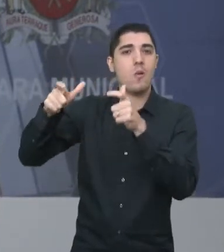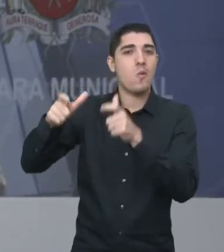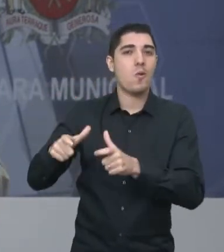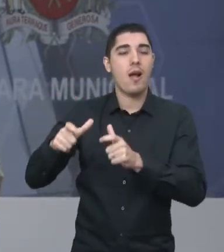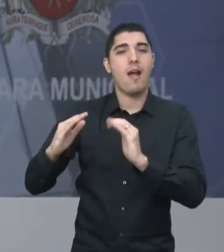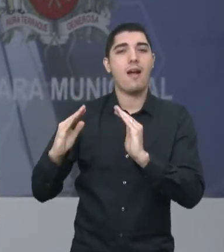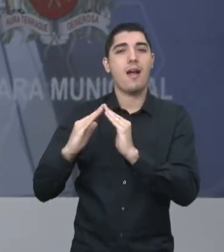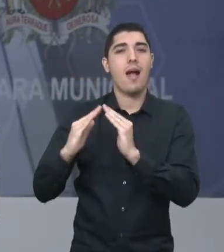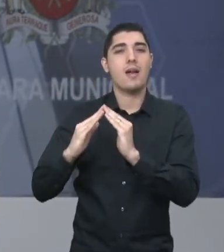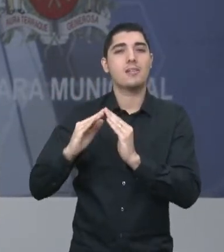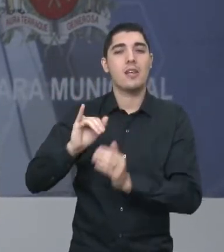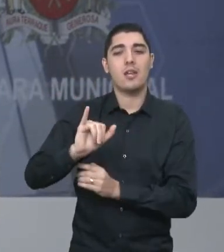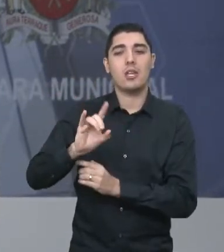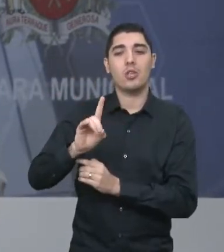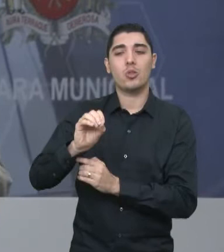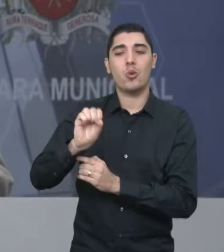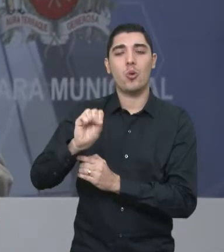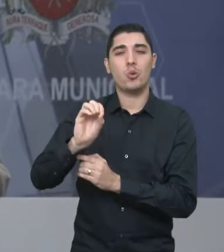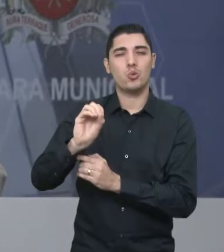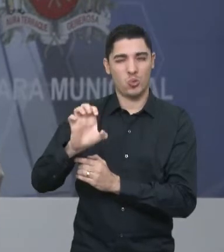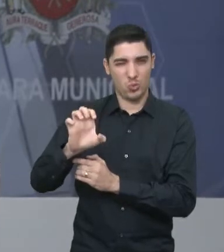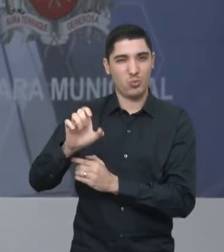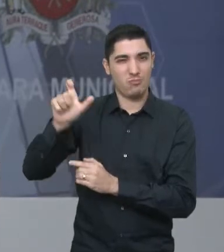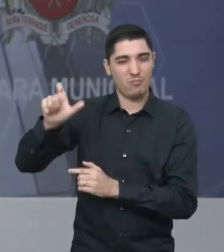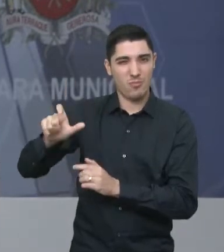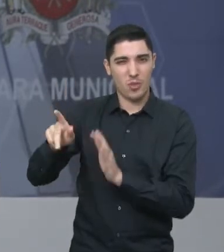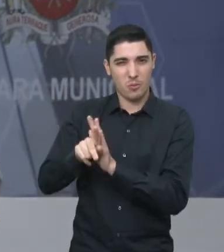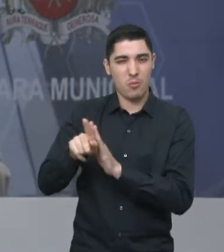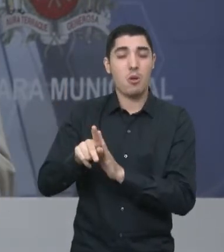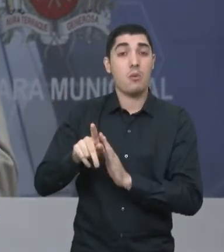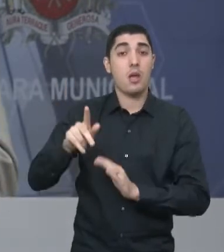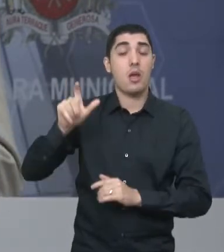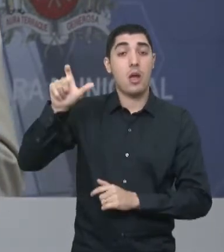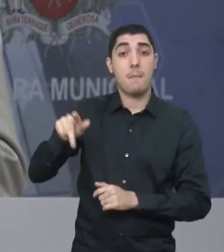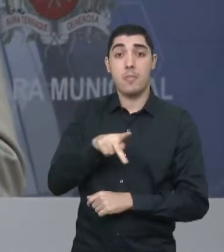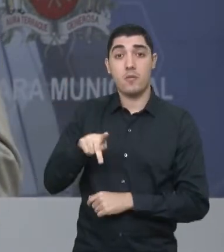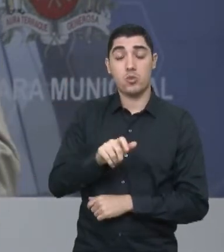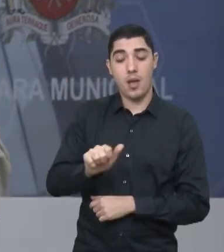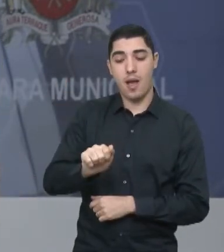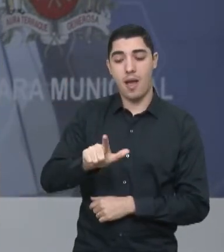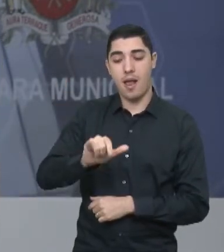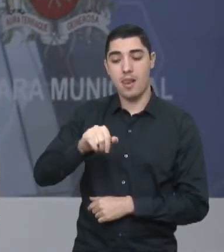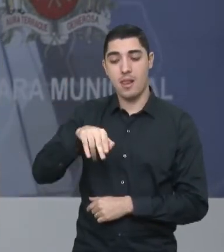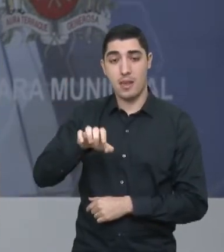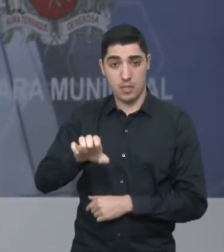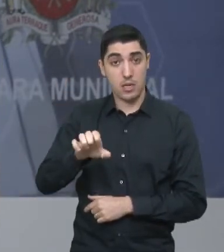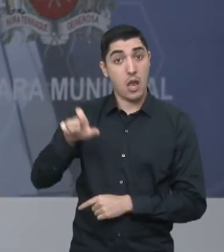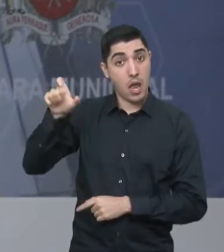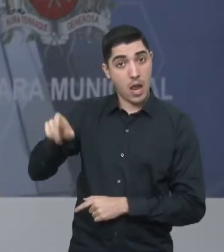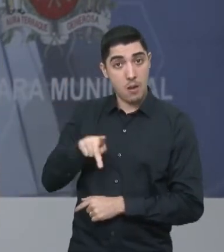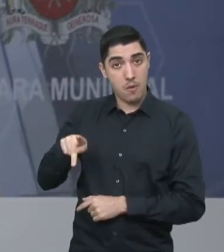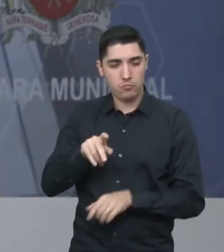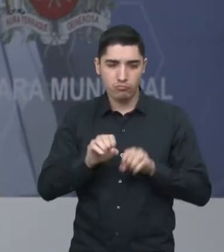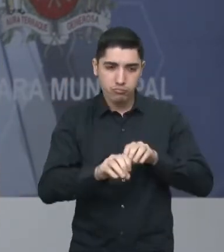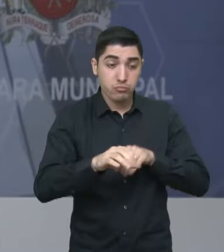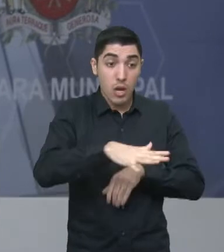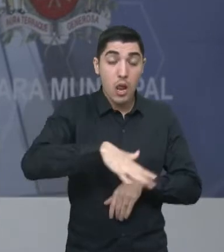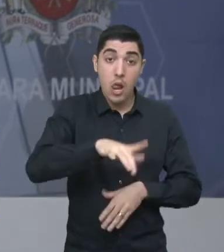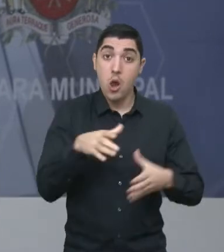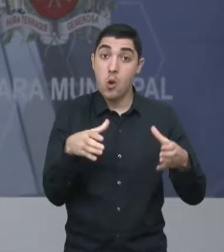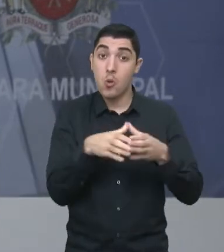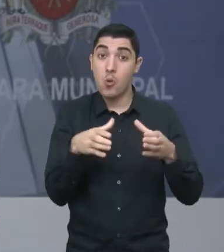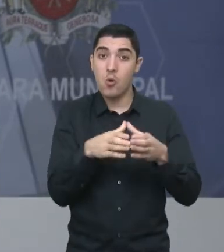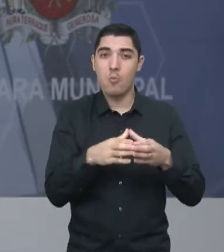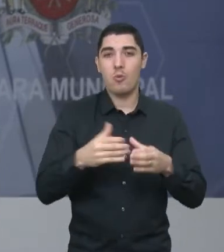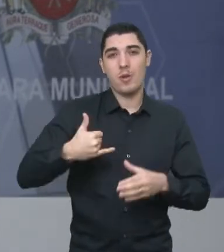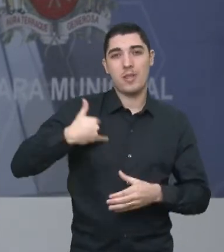central pela professora Aline Carneiro. É um grupo de sapateado da terceira idade, é o que faltou eu